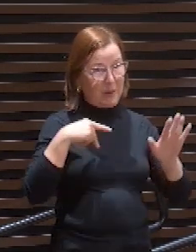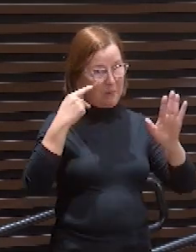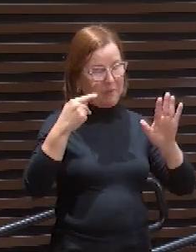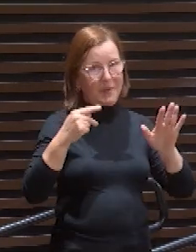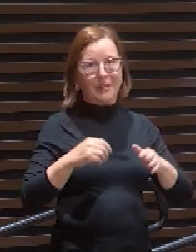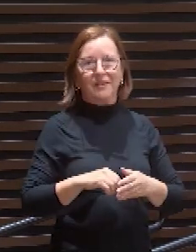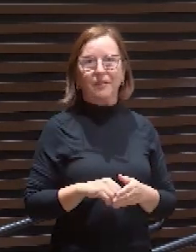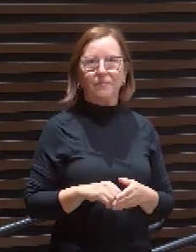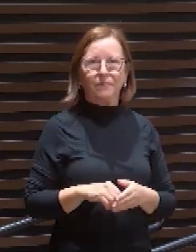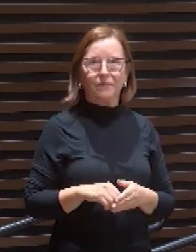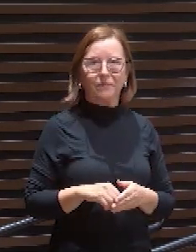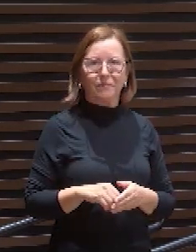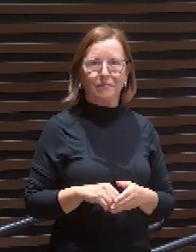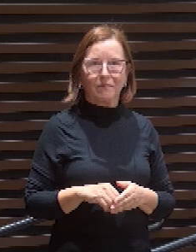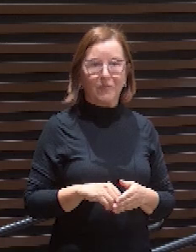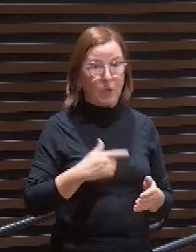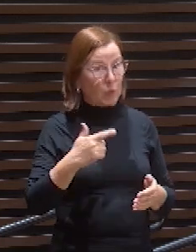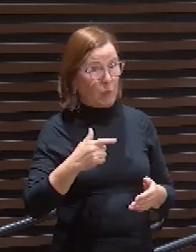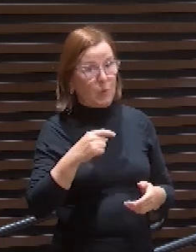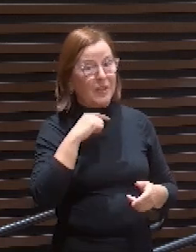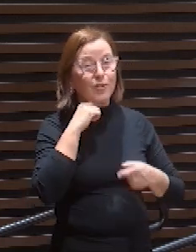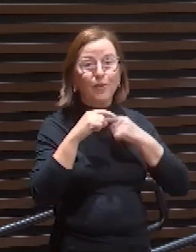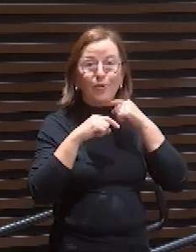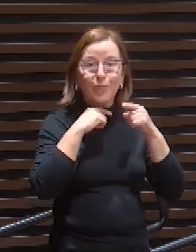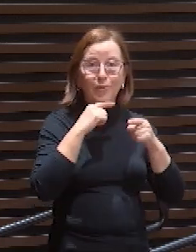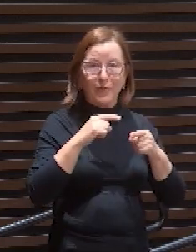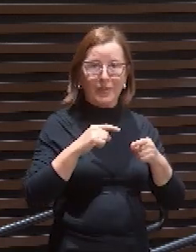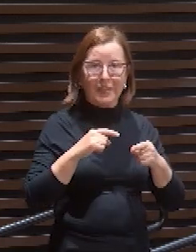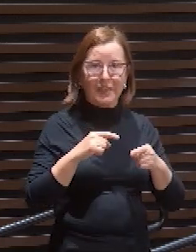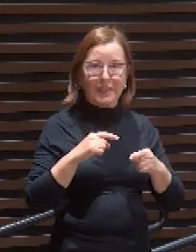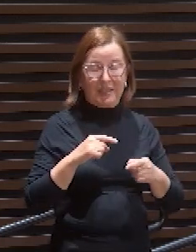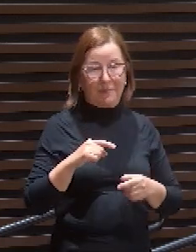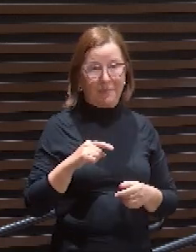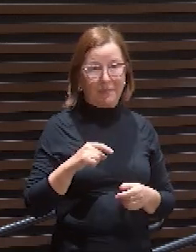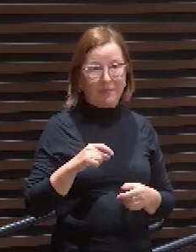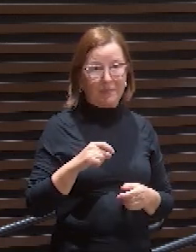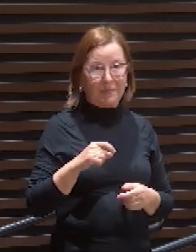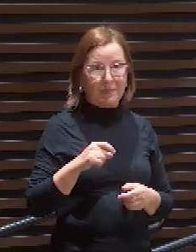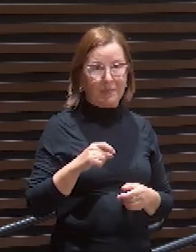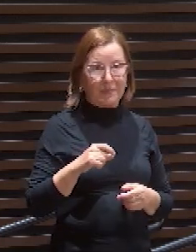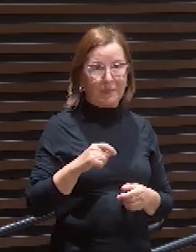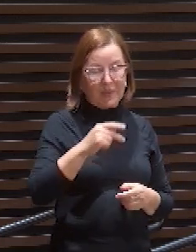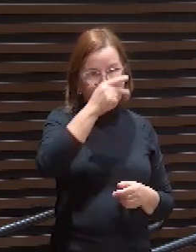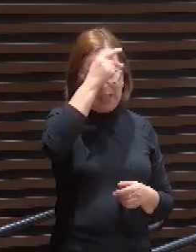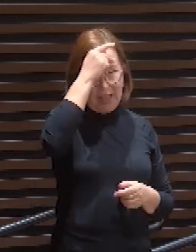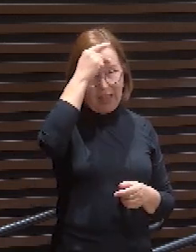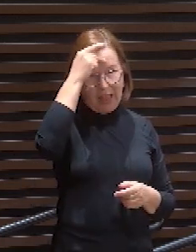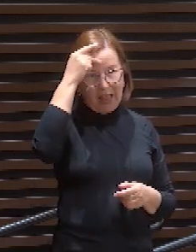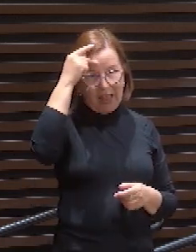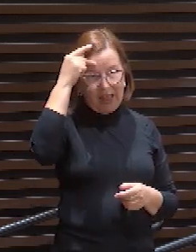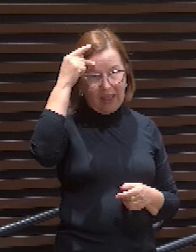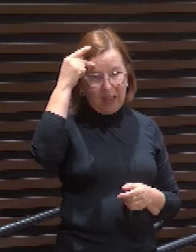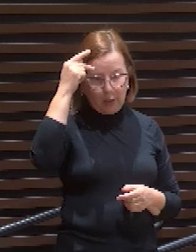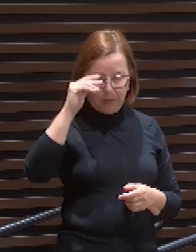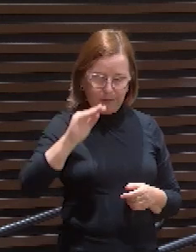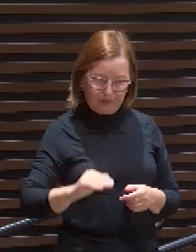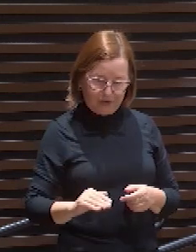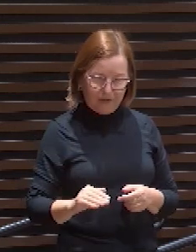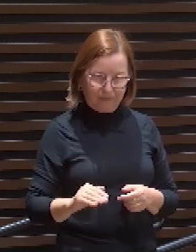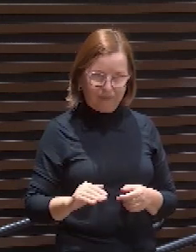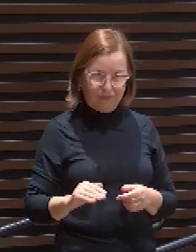é fora de qualquer dúvida que o inferior é abençoado pelo superior.